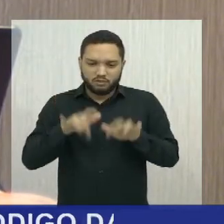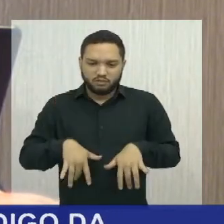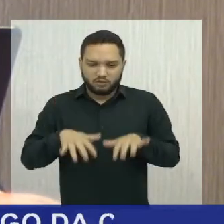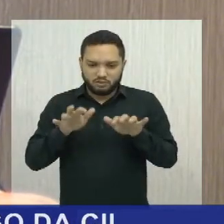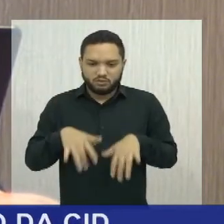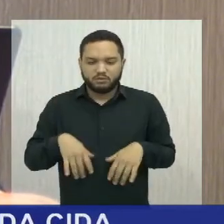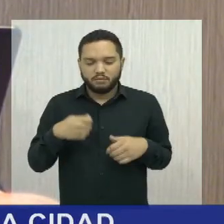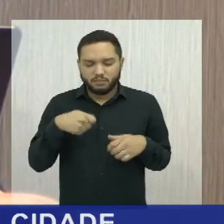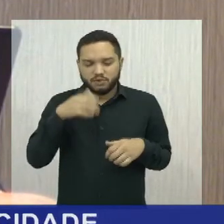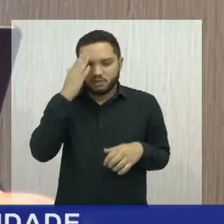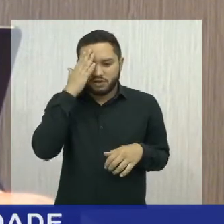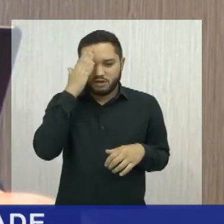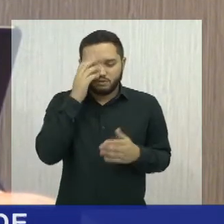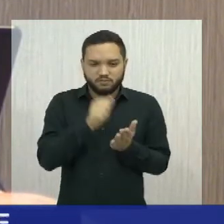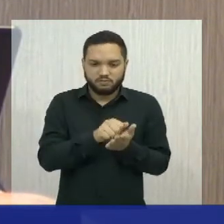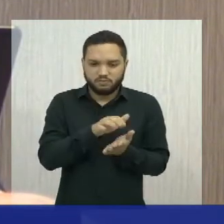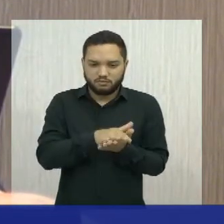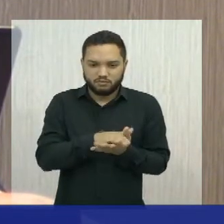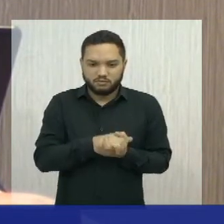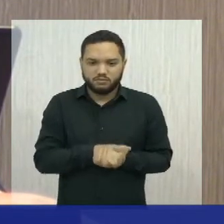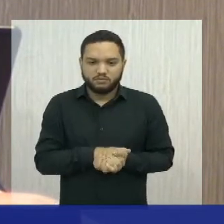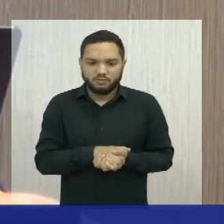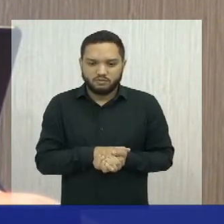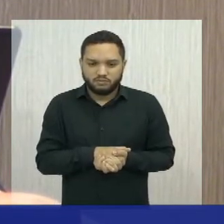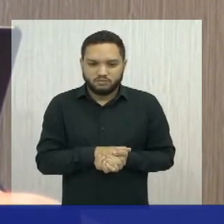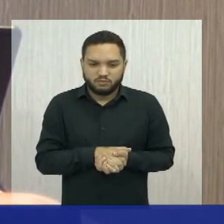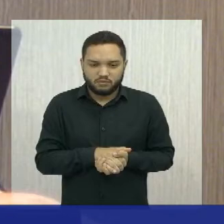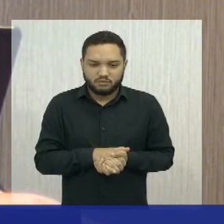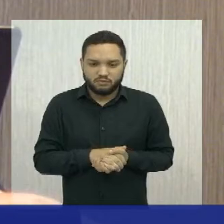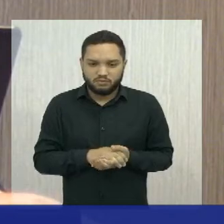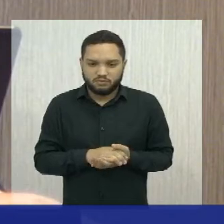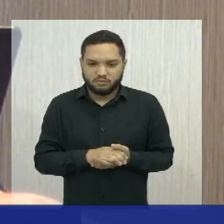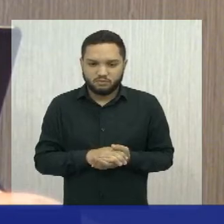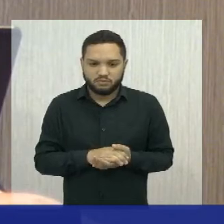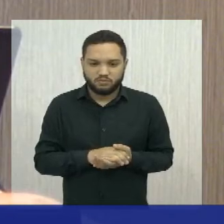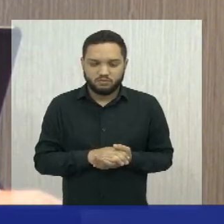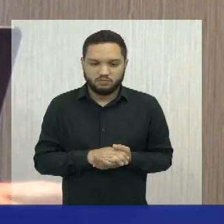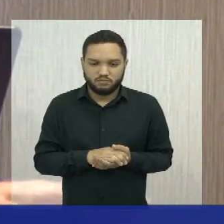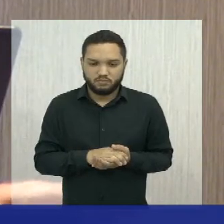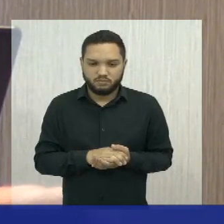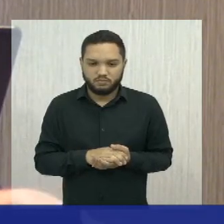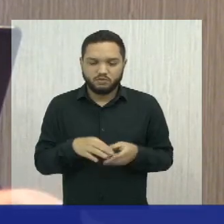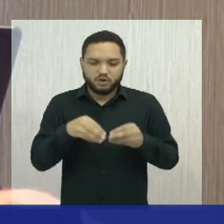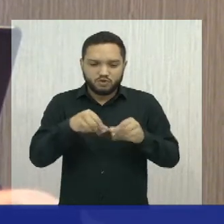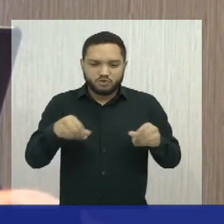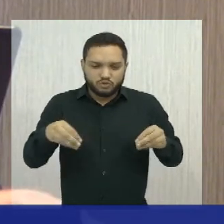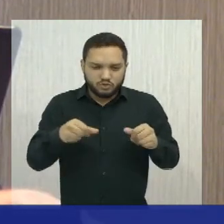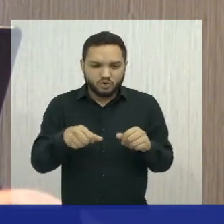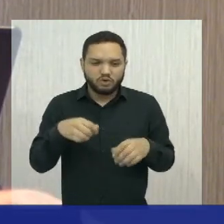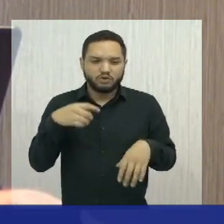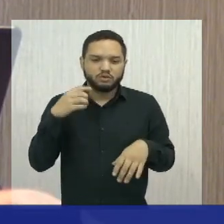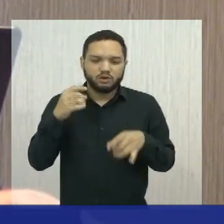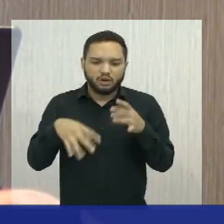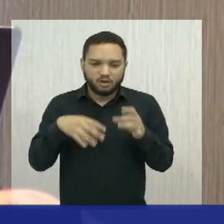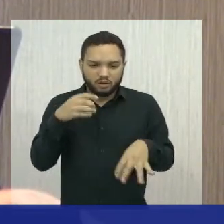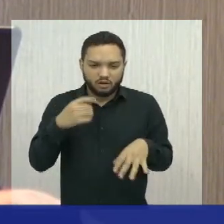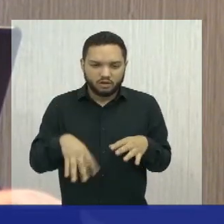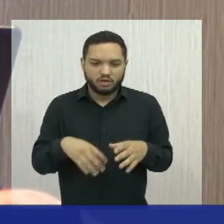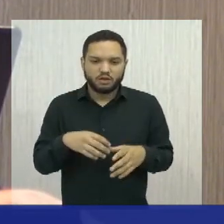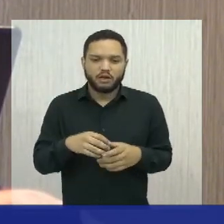também esse conhecimento e anote que quando se fala sobre estas questões do dispor no solo resíduos portadores de